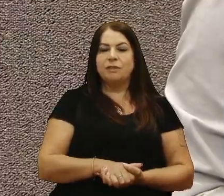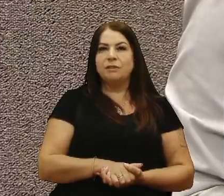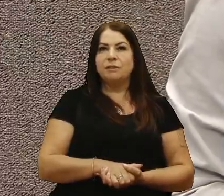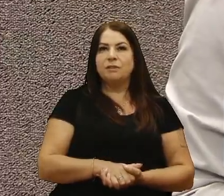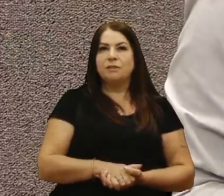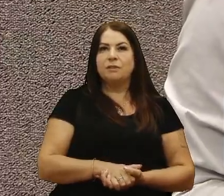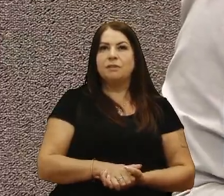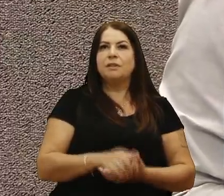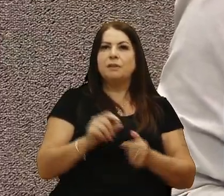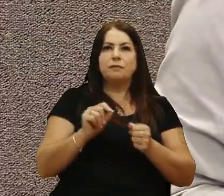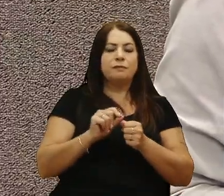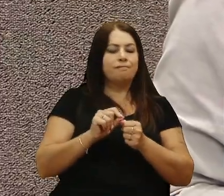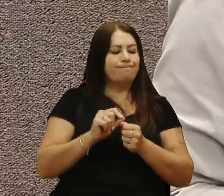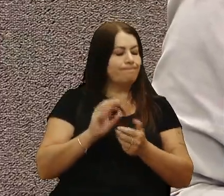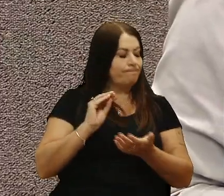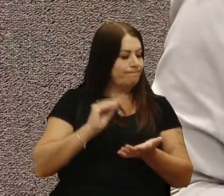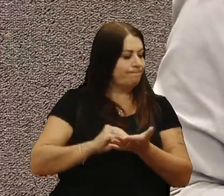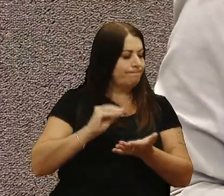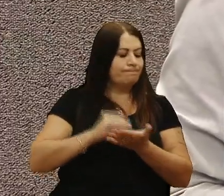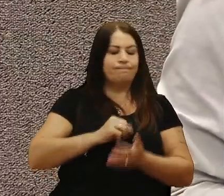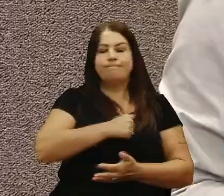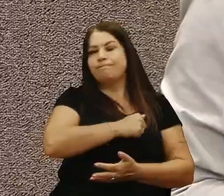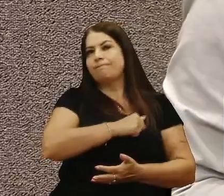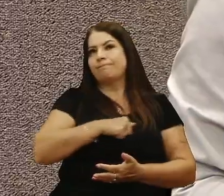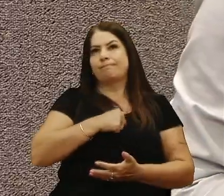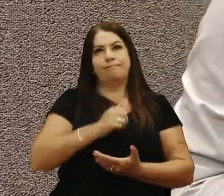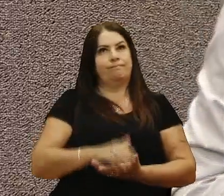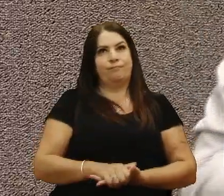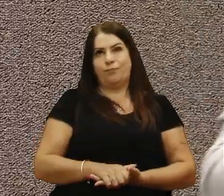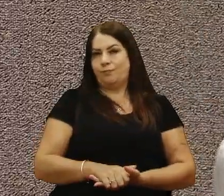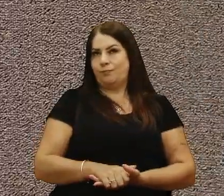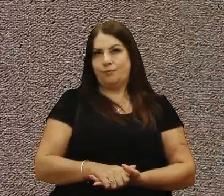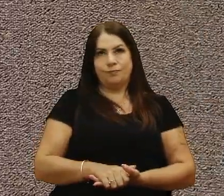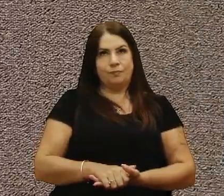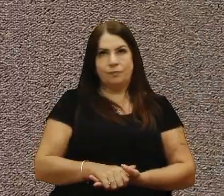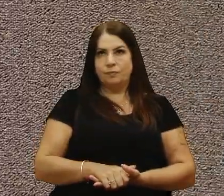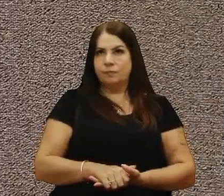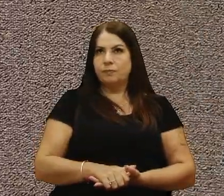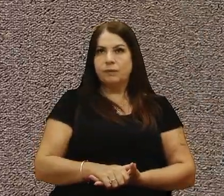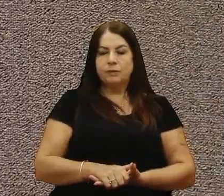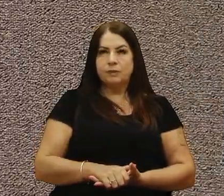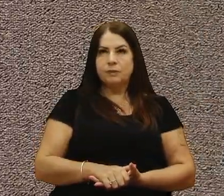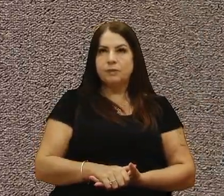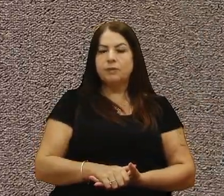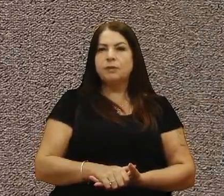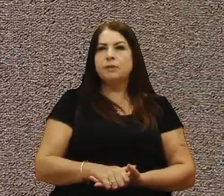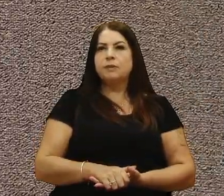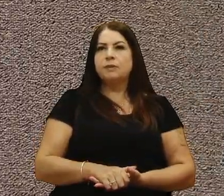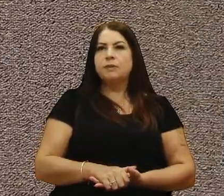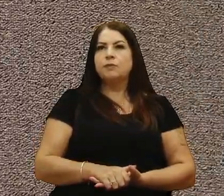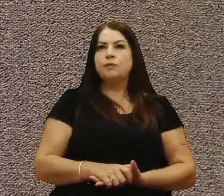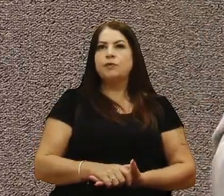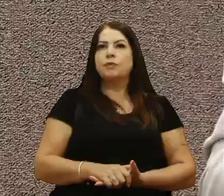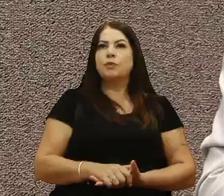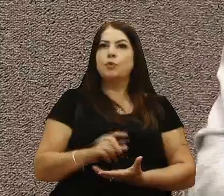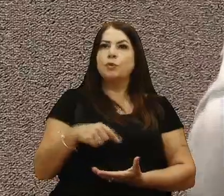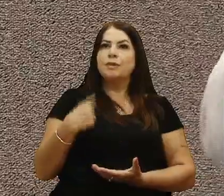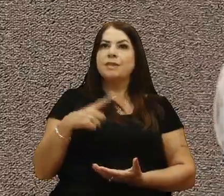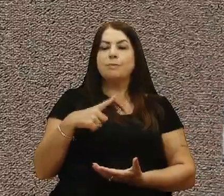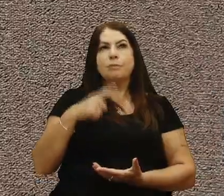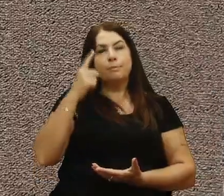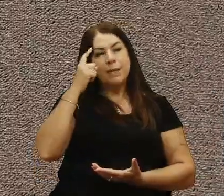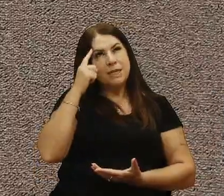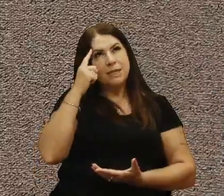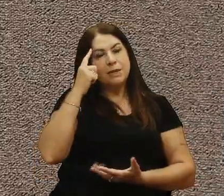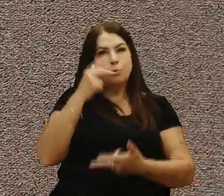E ele nos faz muita falta. Muita falta. Então, por isso que eu digo, nós temos que criar algo